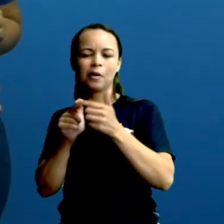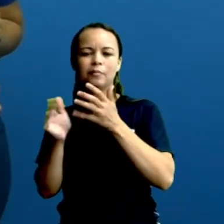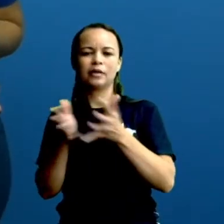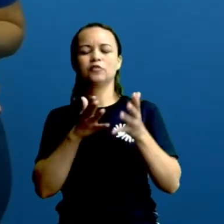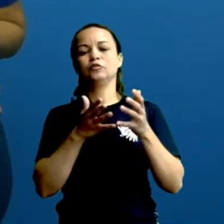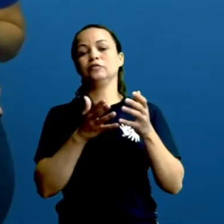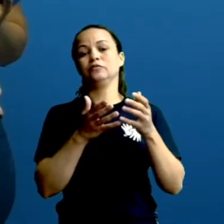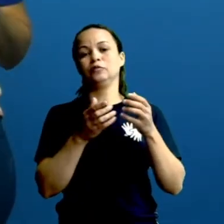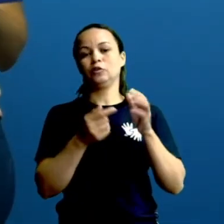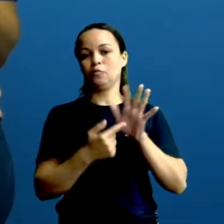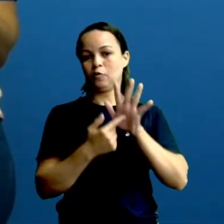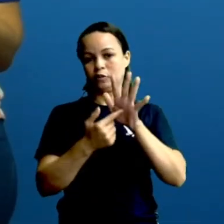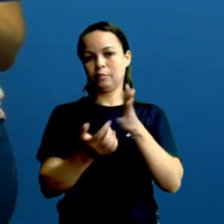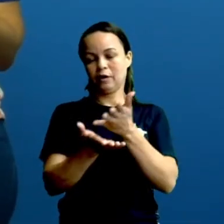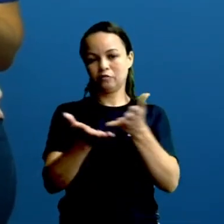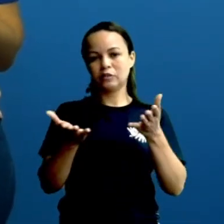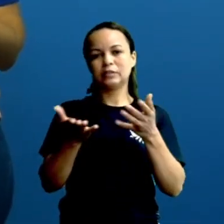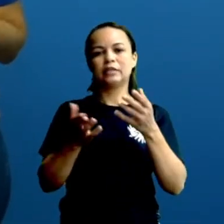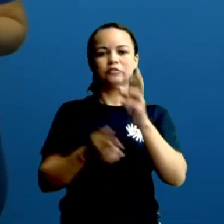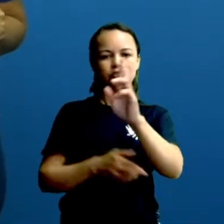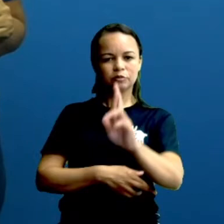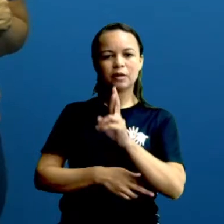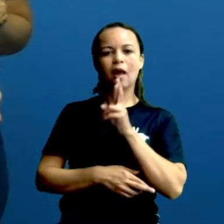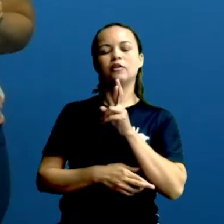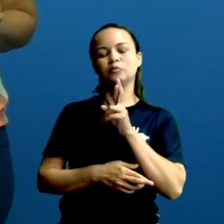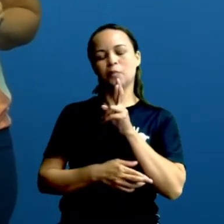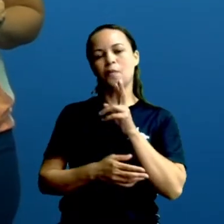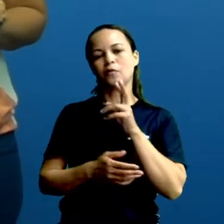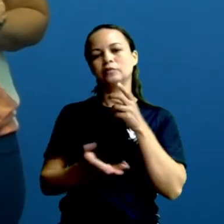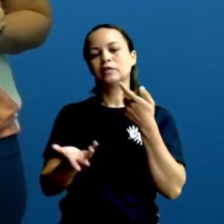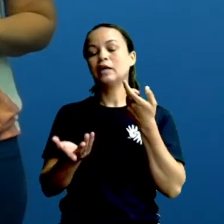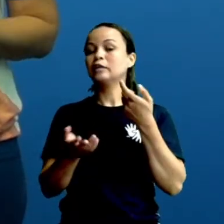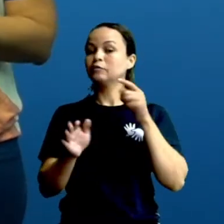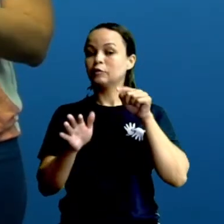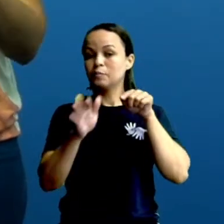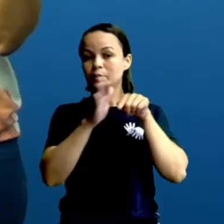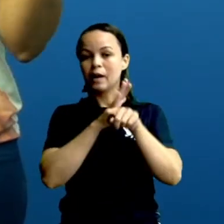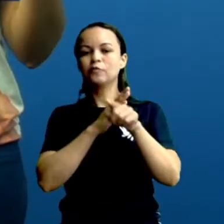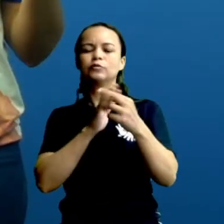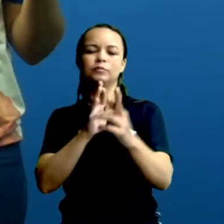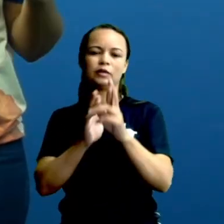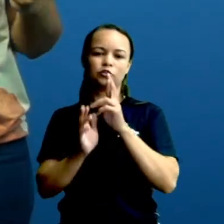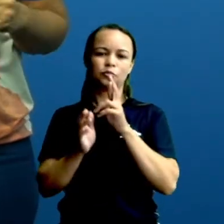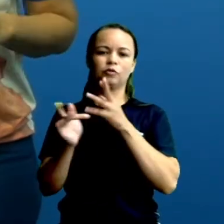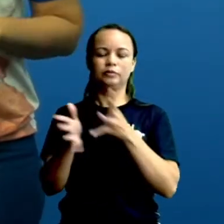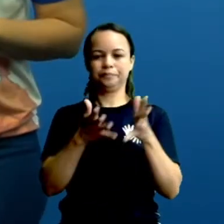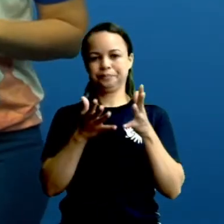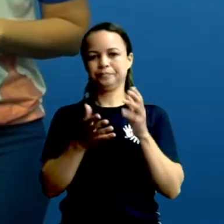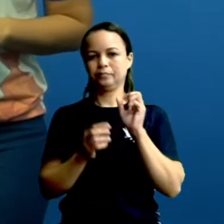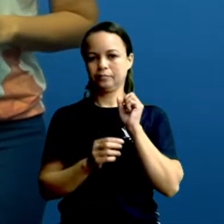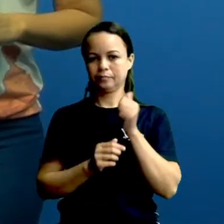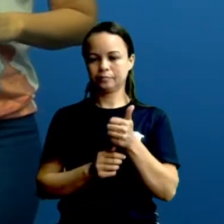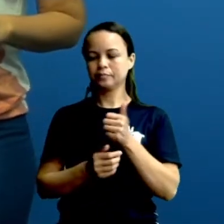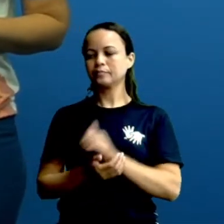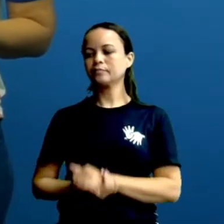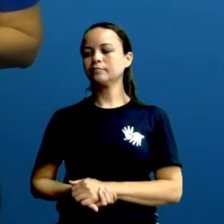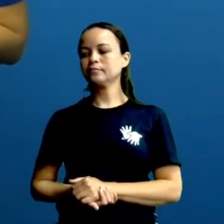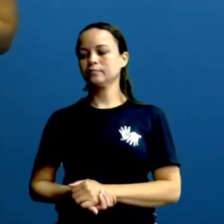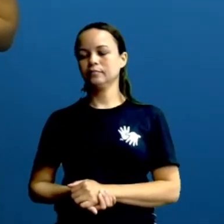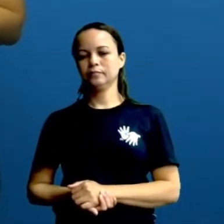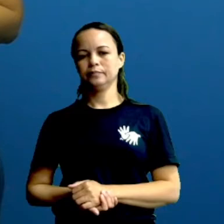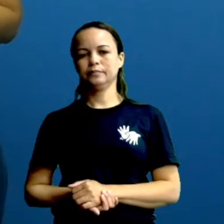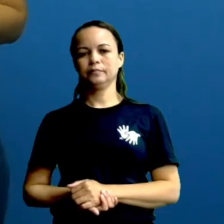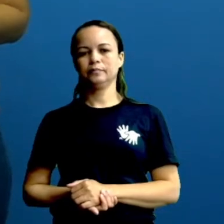dar a situação, aí vocês me dão a pergunta e depois eu dou só a resposta e vocês trazem a pergunta, tá bom? Vamos